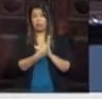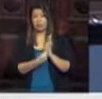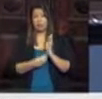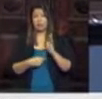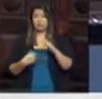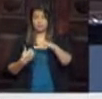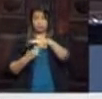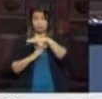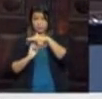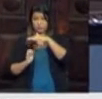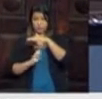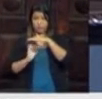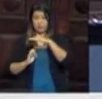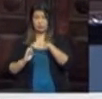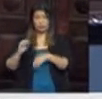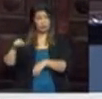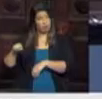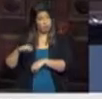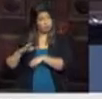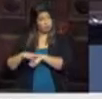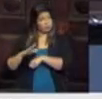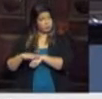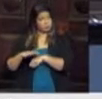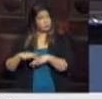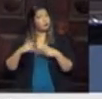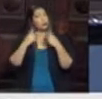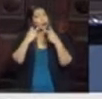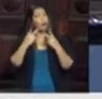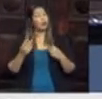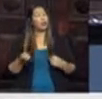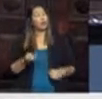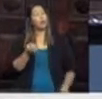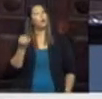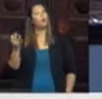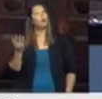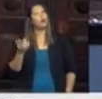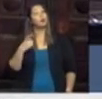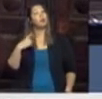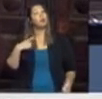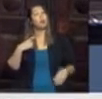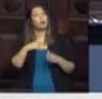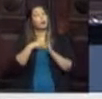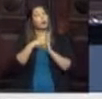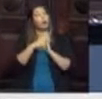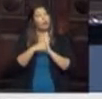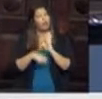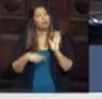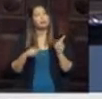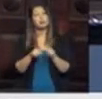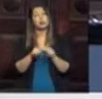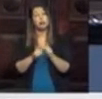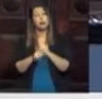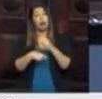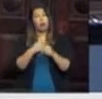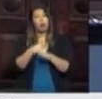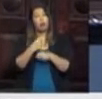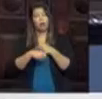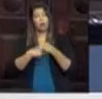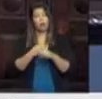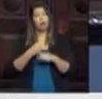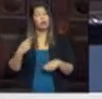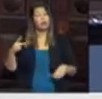empresa que diz quanto ela está sendo incentivada mês a mês, ano a ano, através do